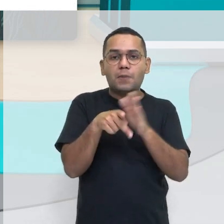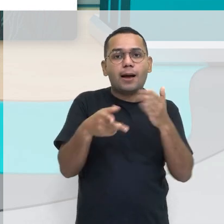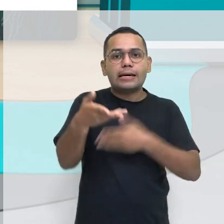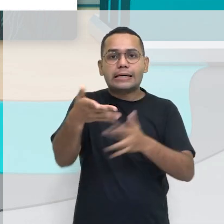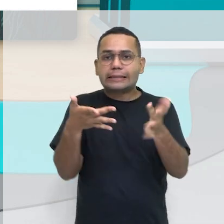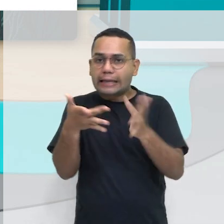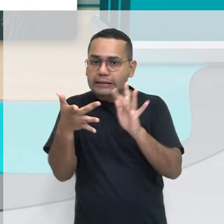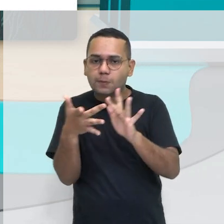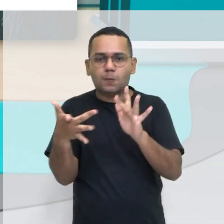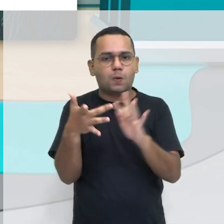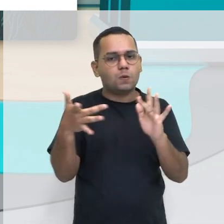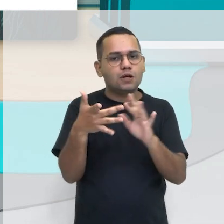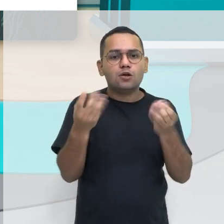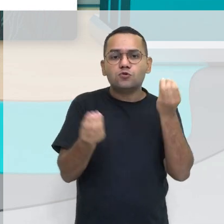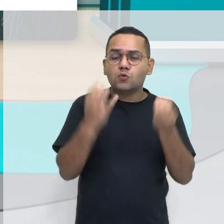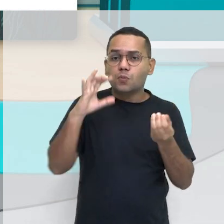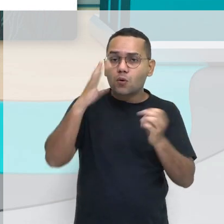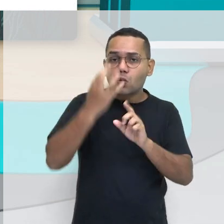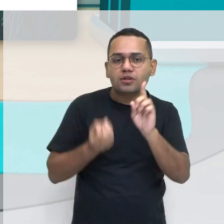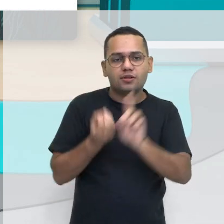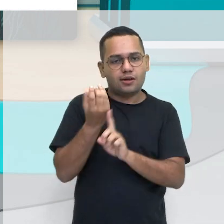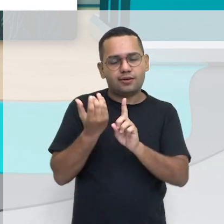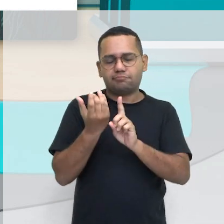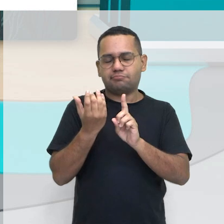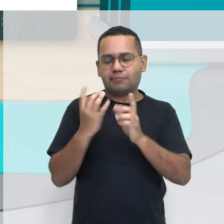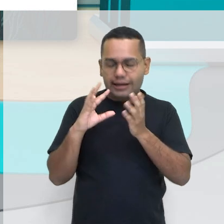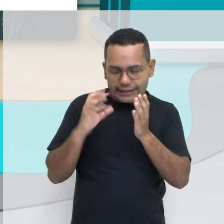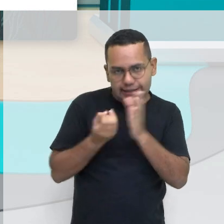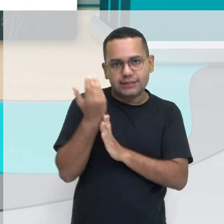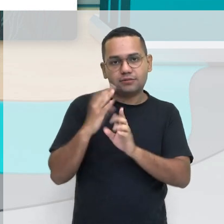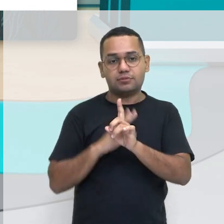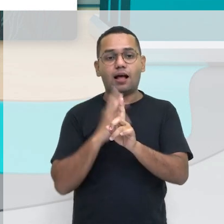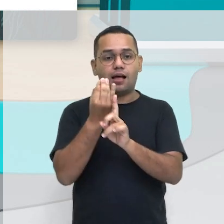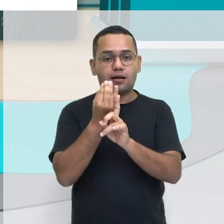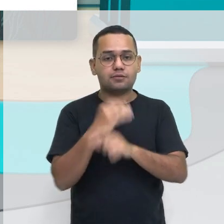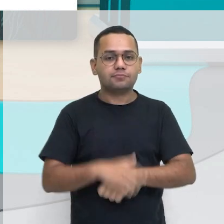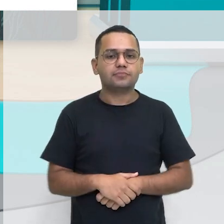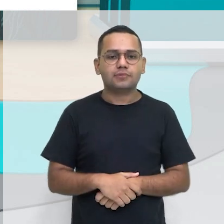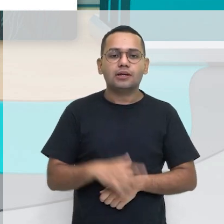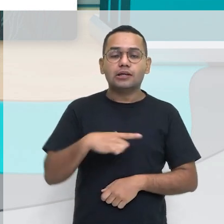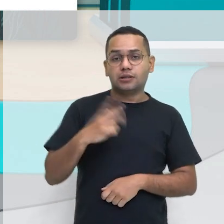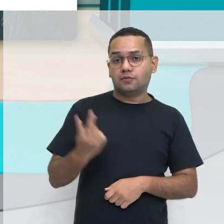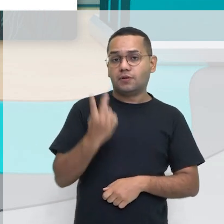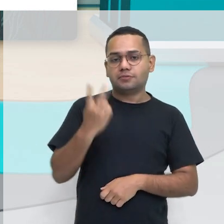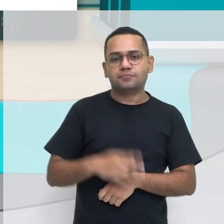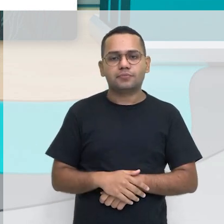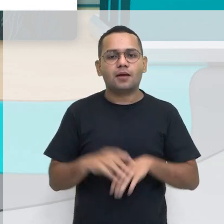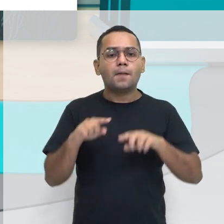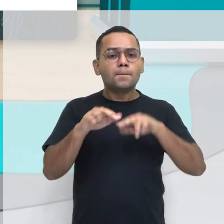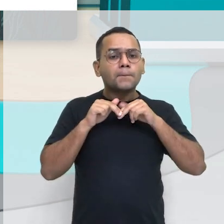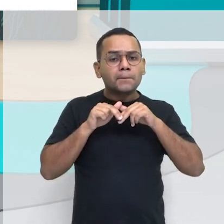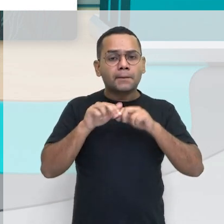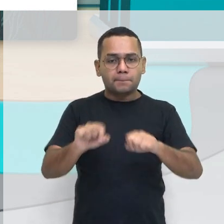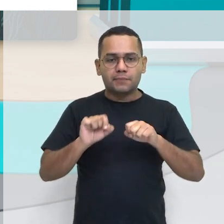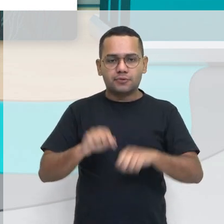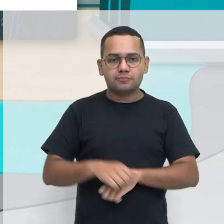arte é criada, percebida e valorizada. Eles também desempenham um papel importante